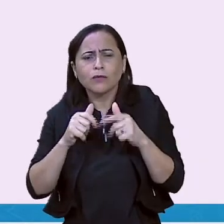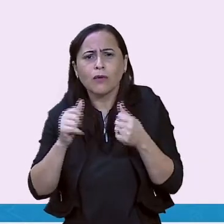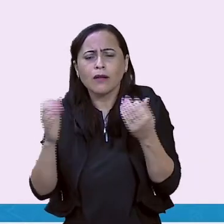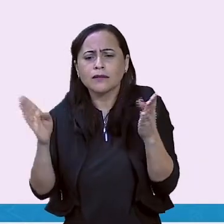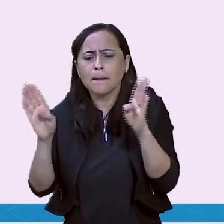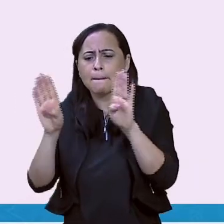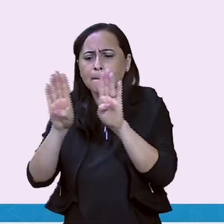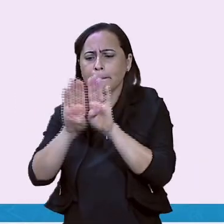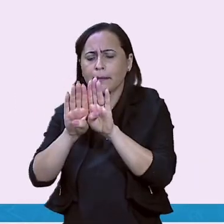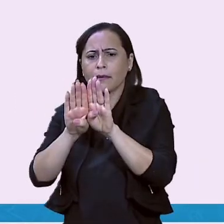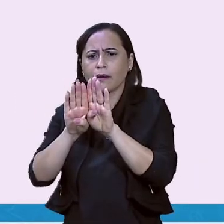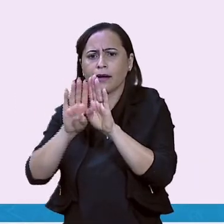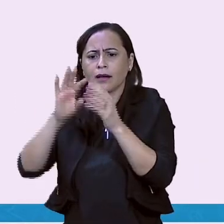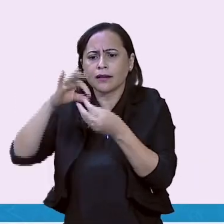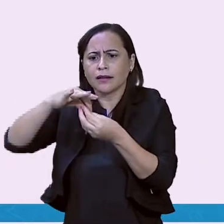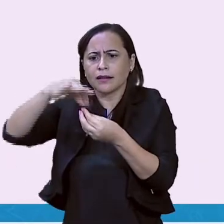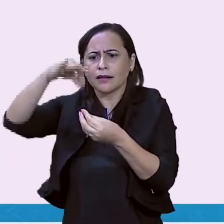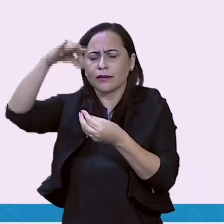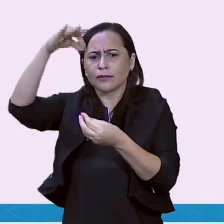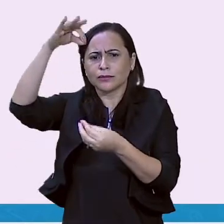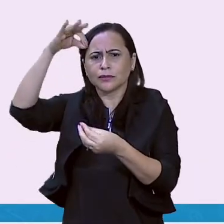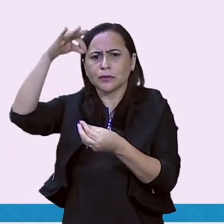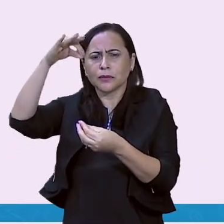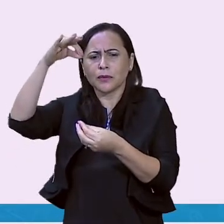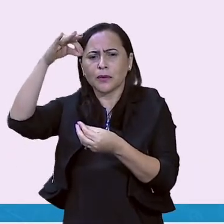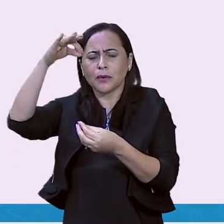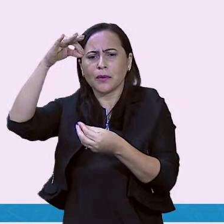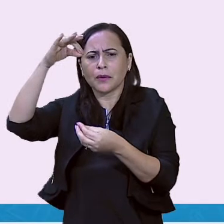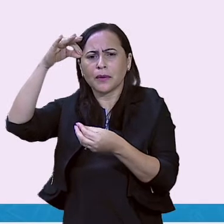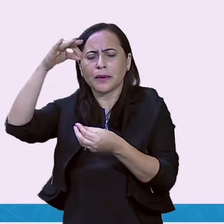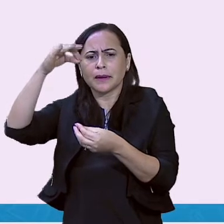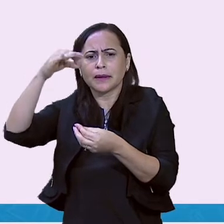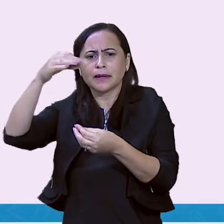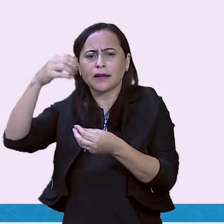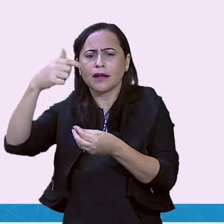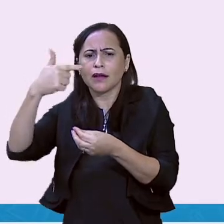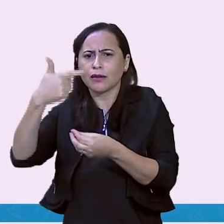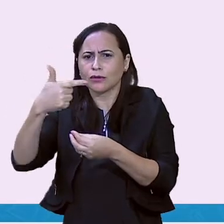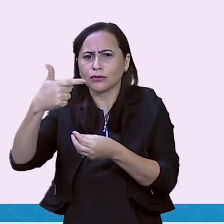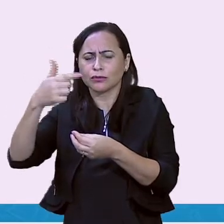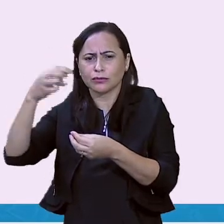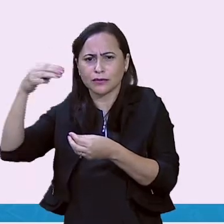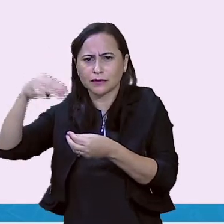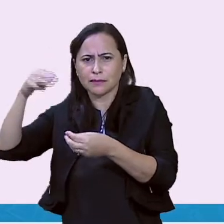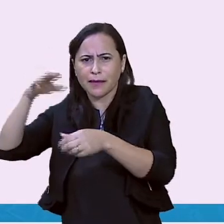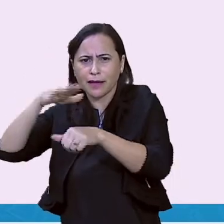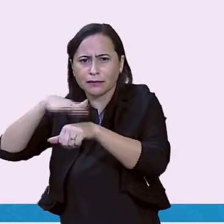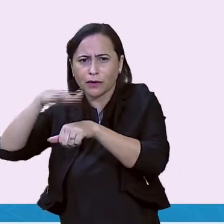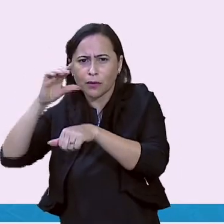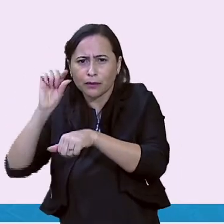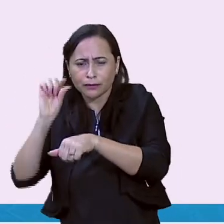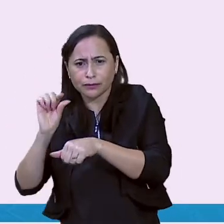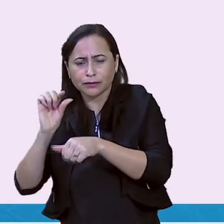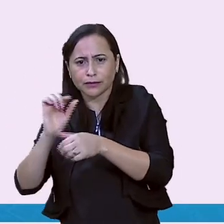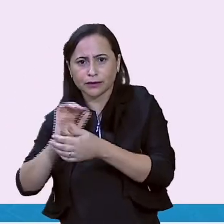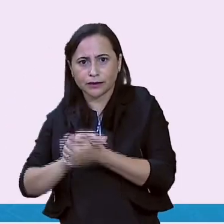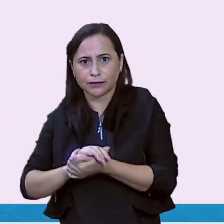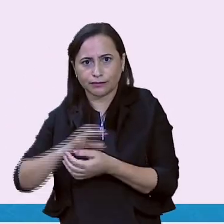altura e que essa altura é um pouquinho maior que 2 metros? A altura, gente, ó, igual a